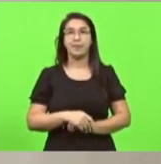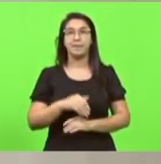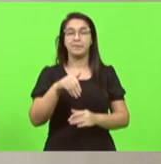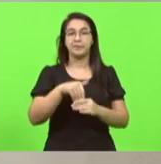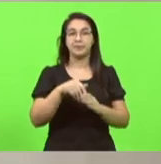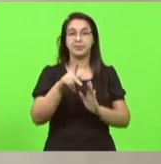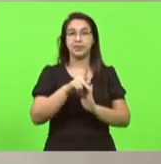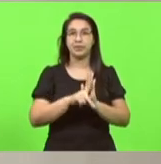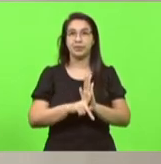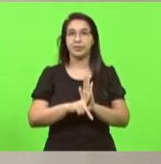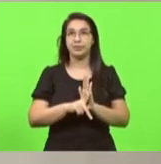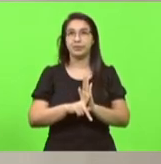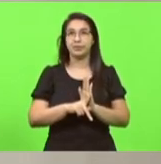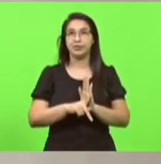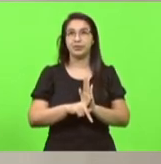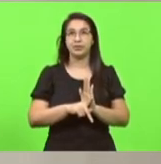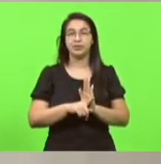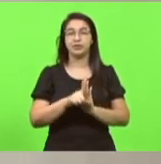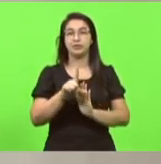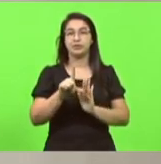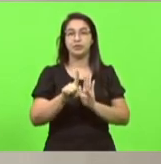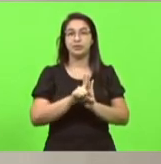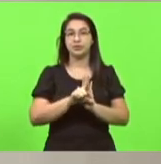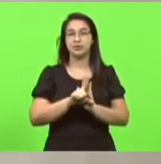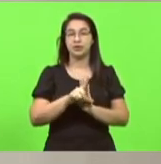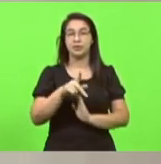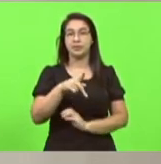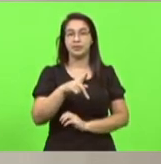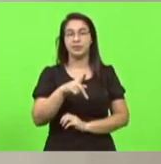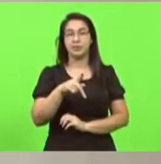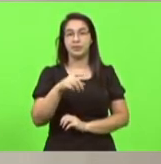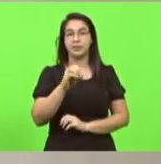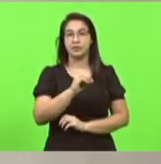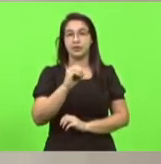projeto de lei PL número